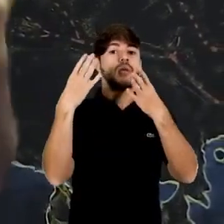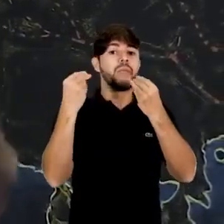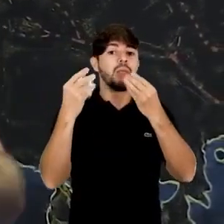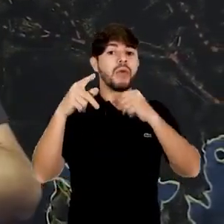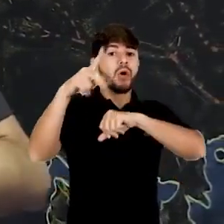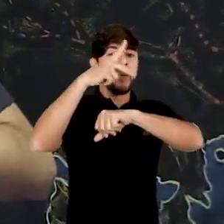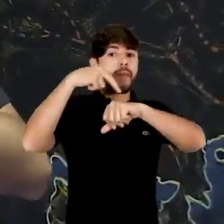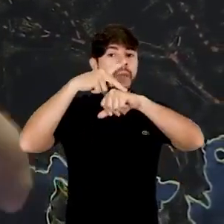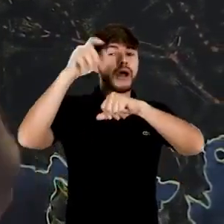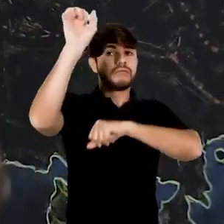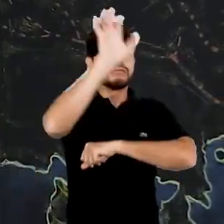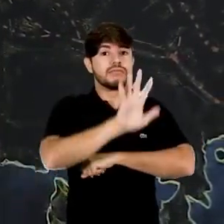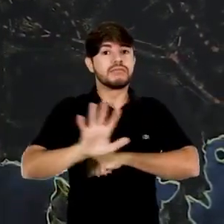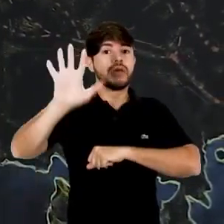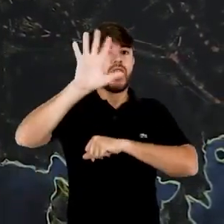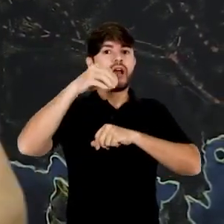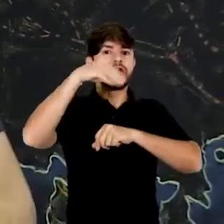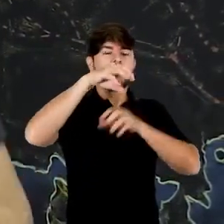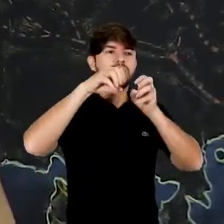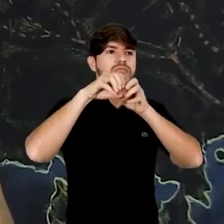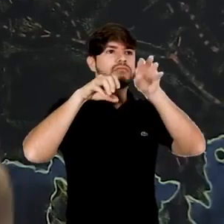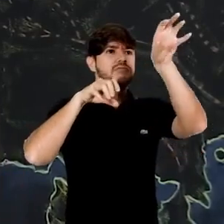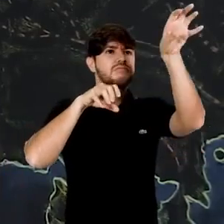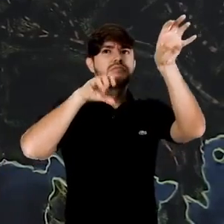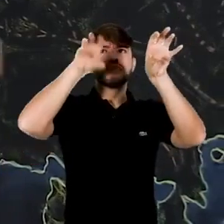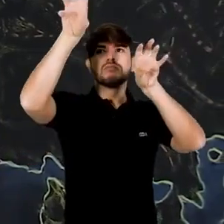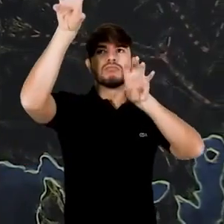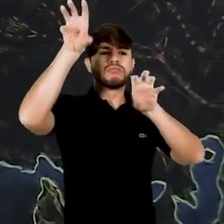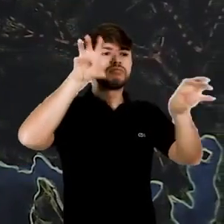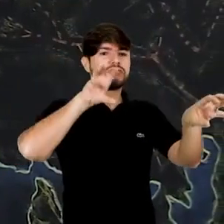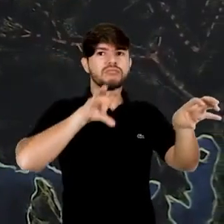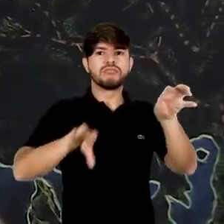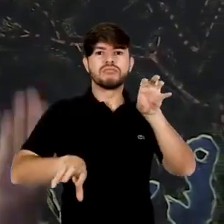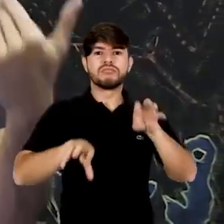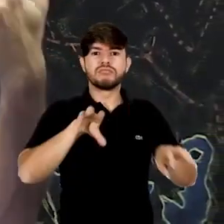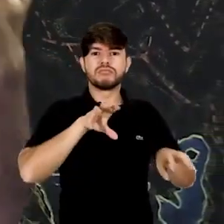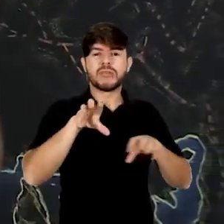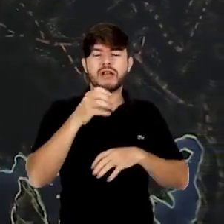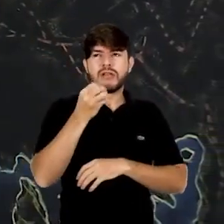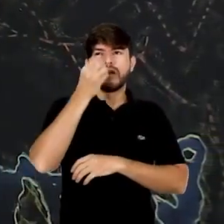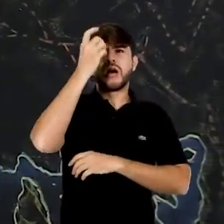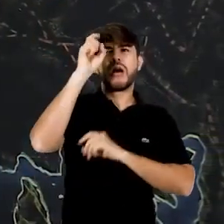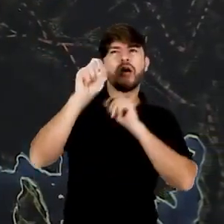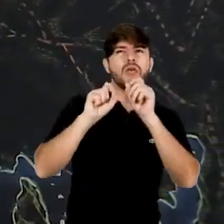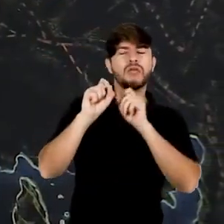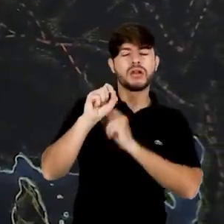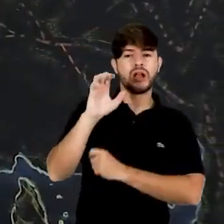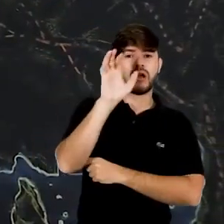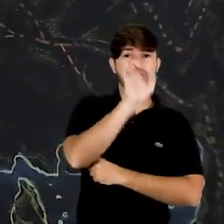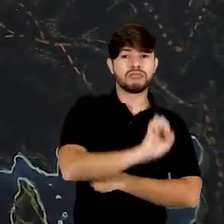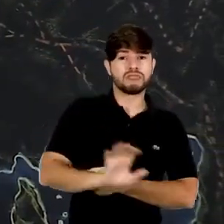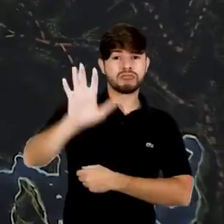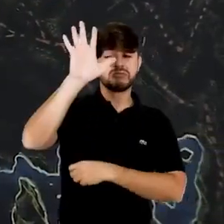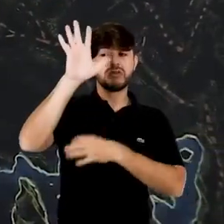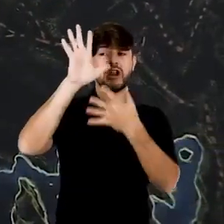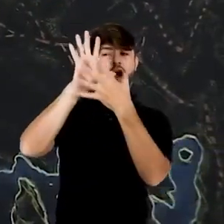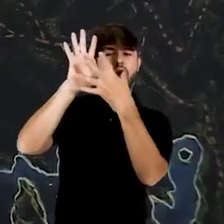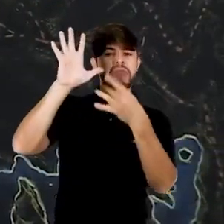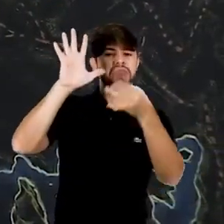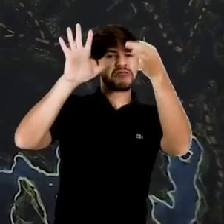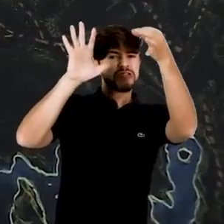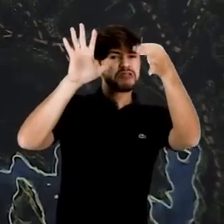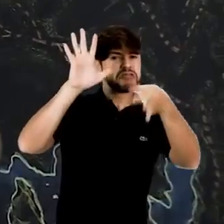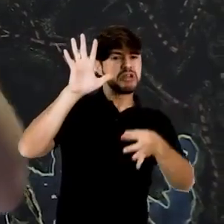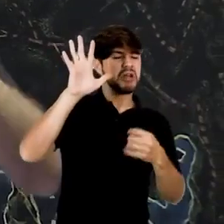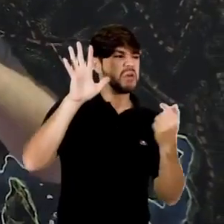que colonizaram outras partes do mundo, levaram consigo essa ideia de que eles tinham o modelo correto de